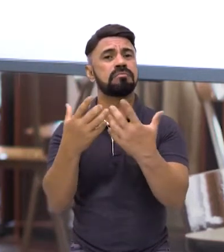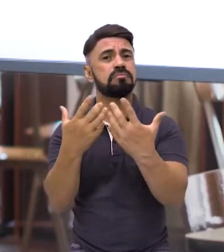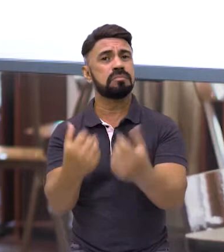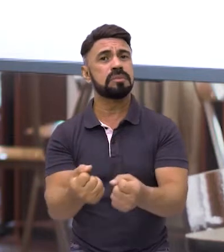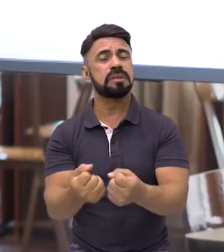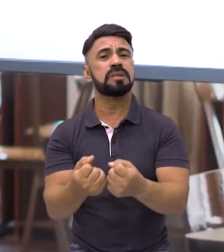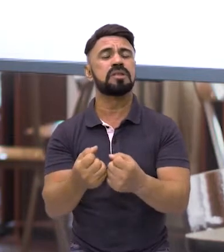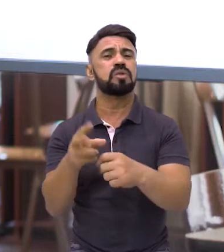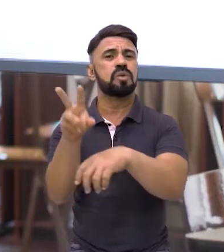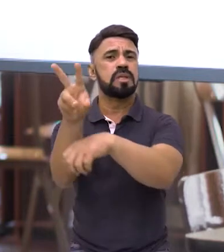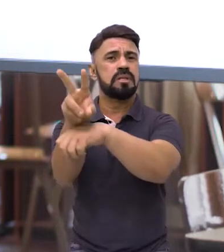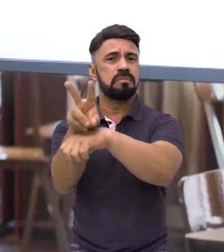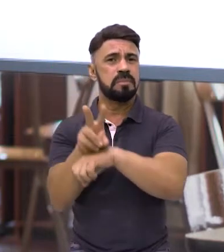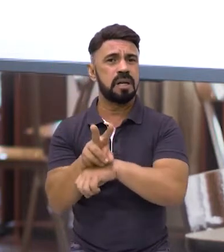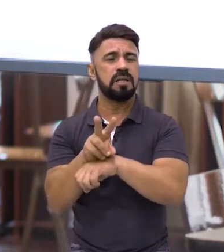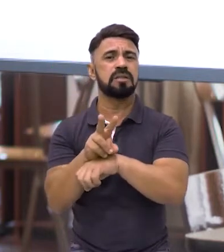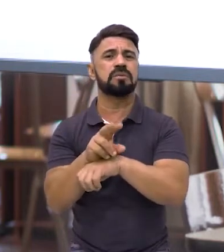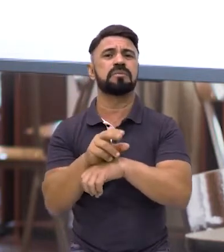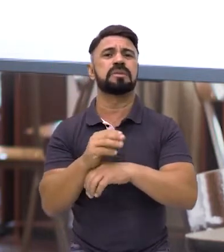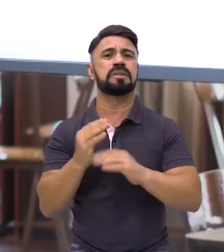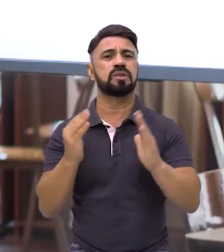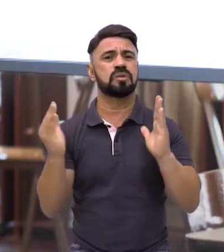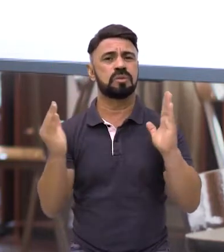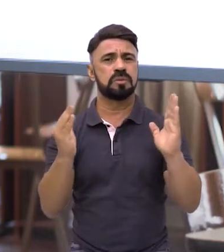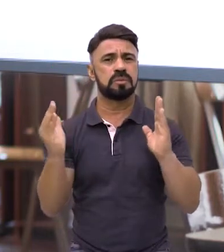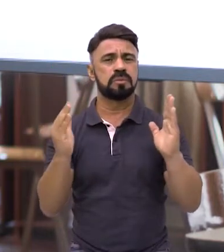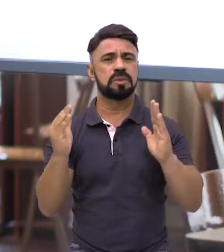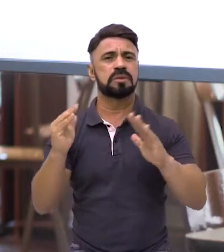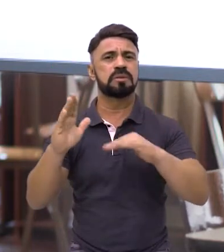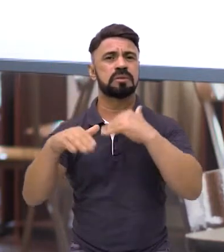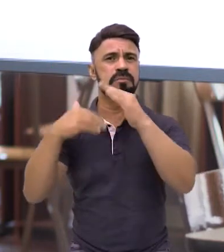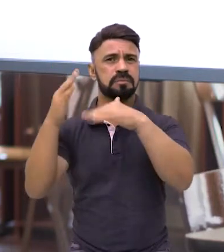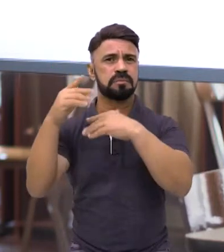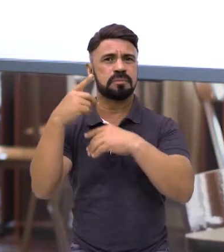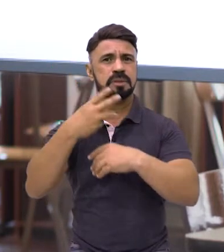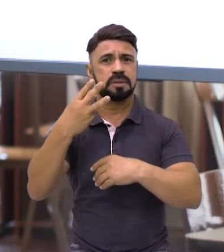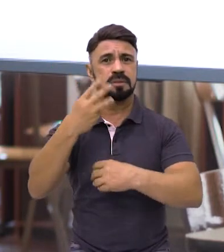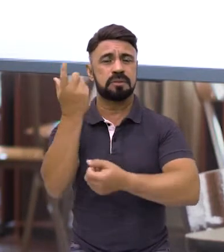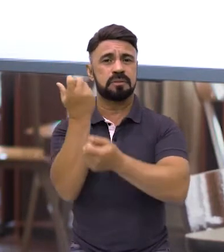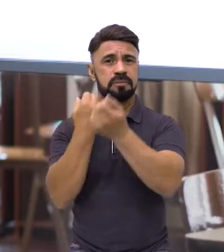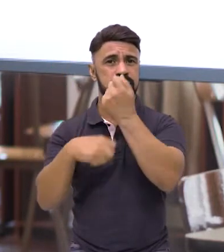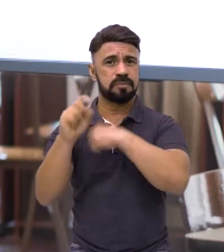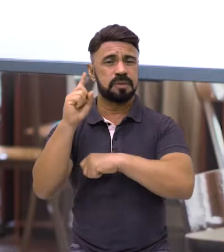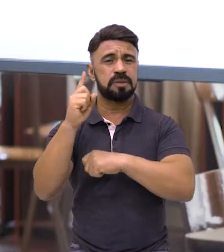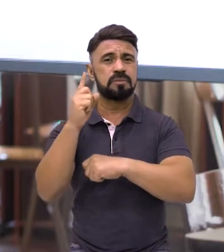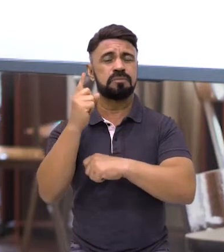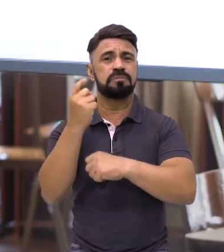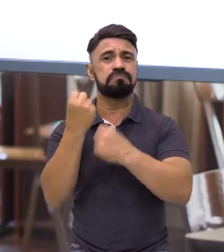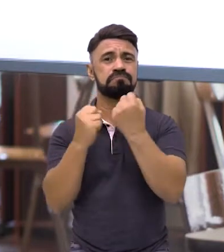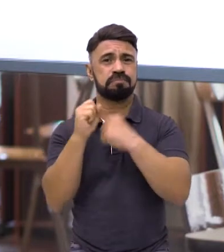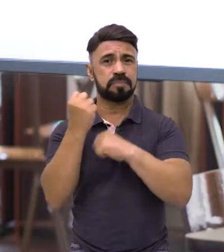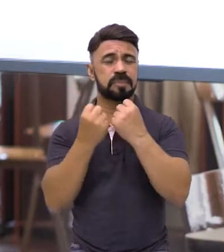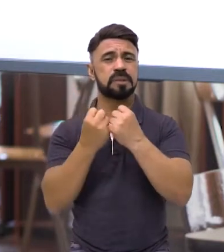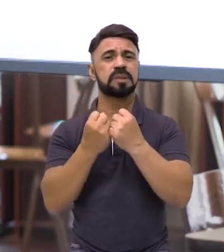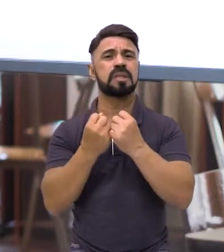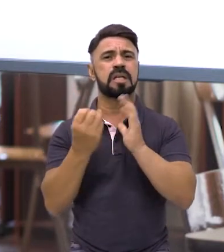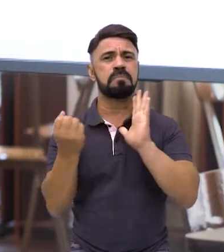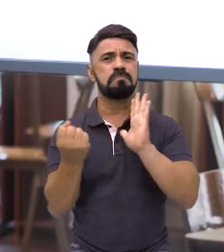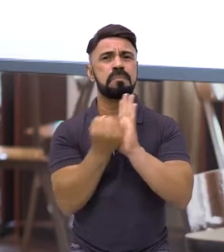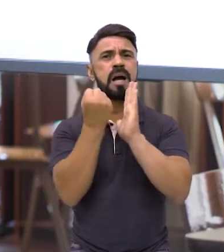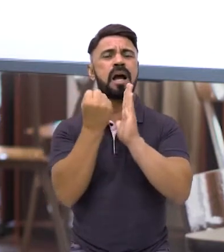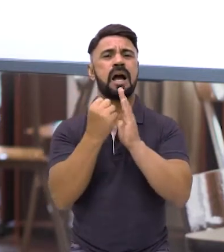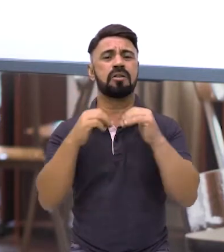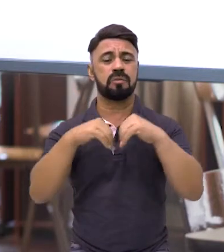adquirindo empréstimos durante esse processo da terceira revolução industrial, que vai estar muito marcada com